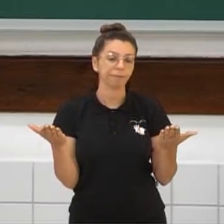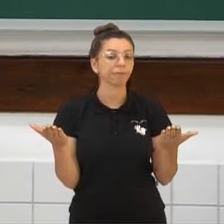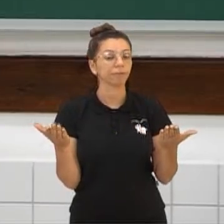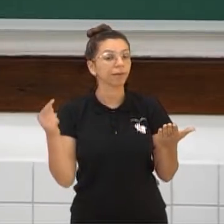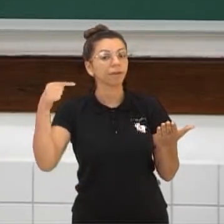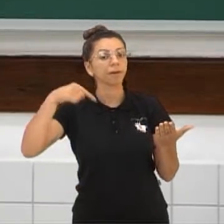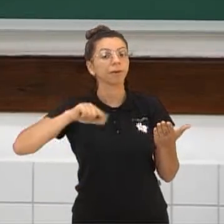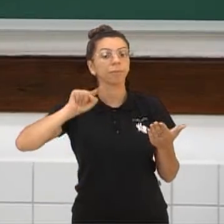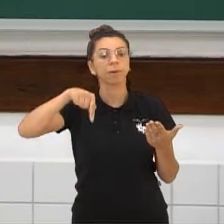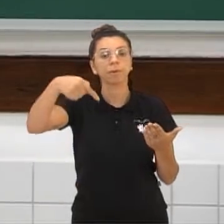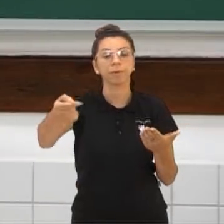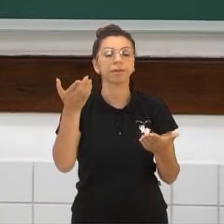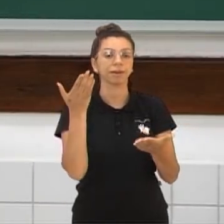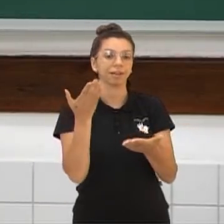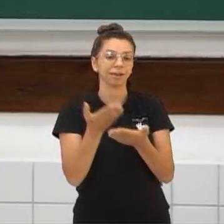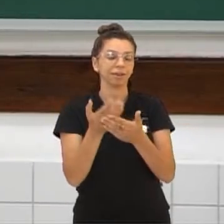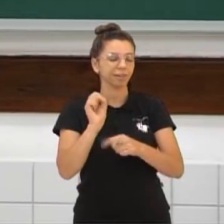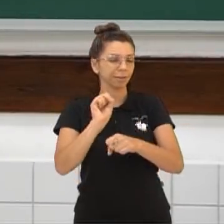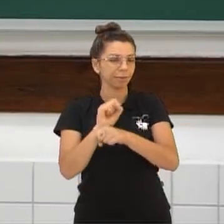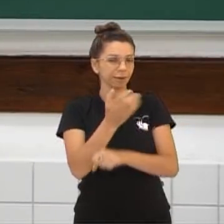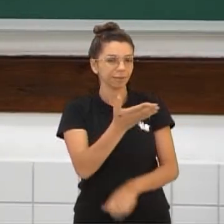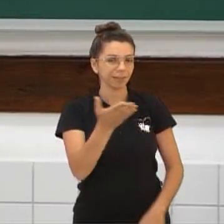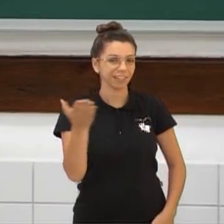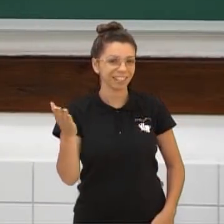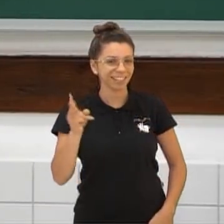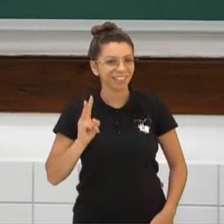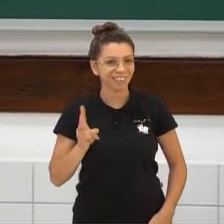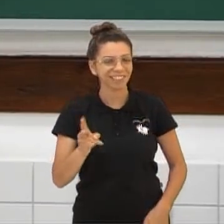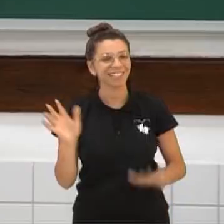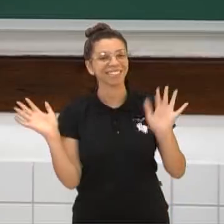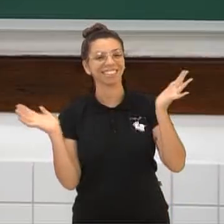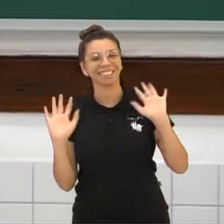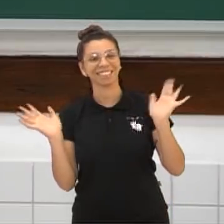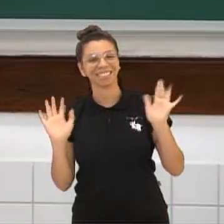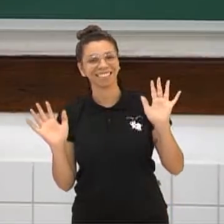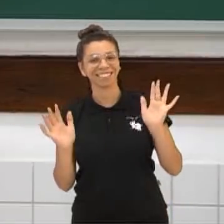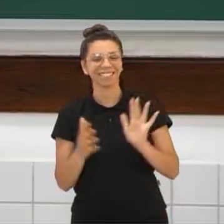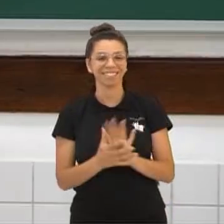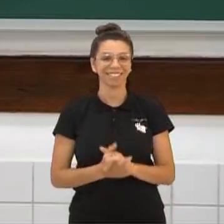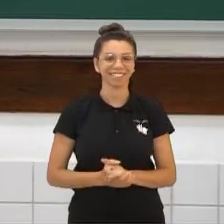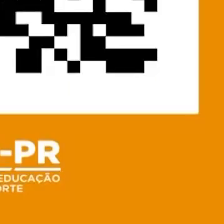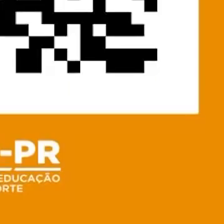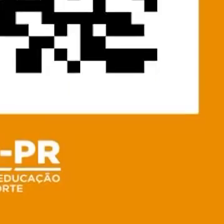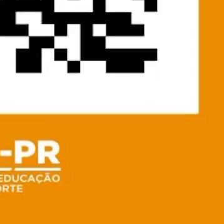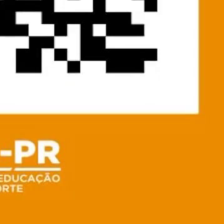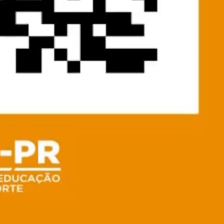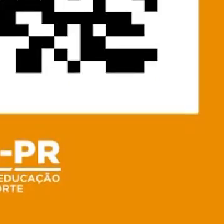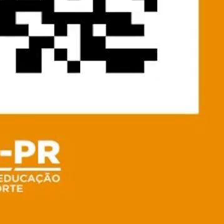Estaremos aqui para uma próxima aula. Aguardo vocês. See you. Bye, bye, students.